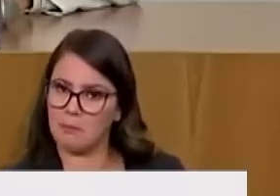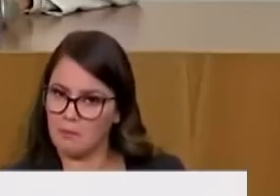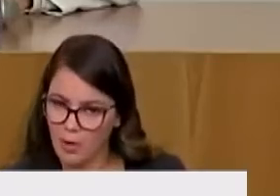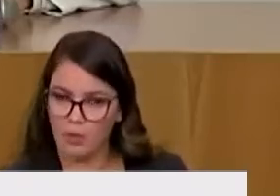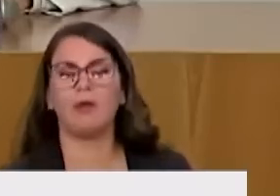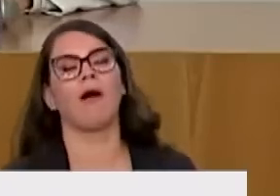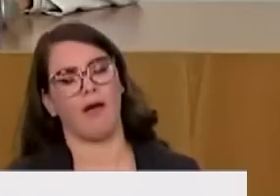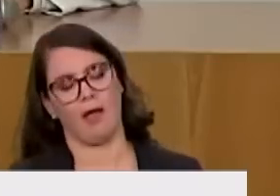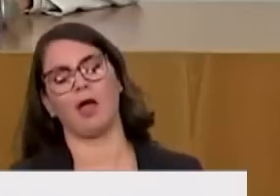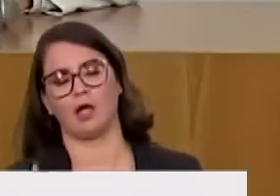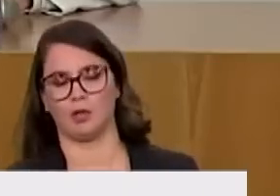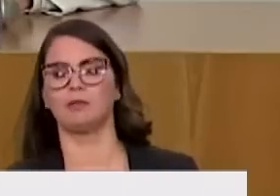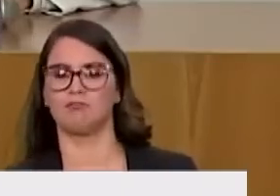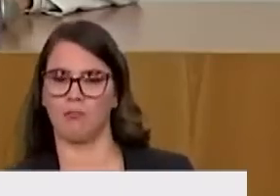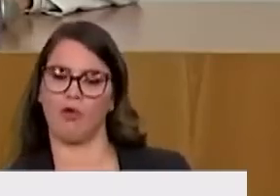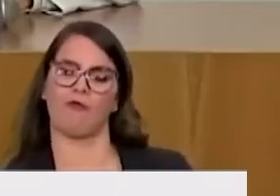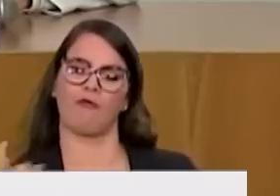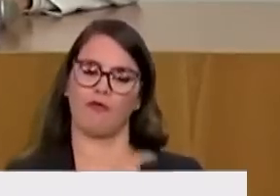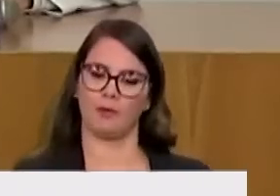aí nós retornaremos a São Paulo.